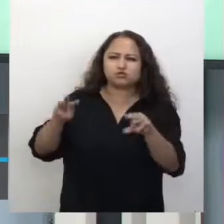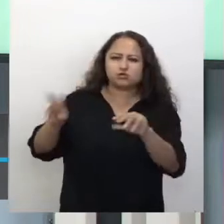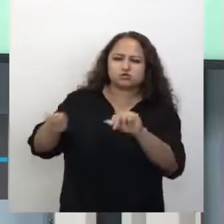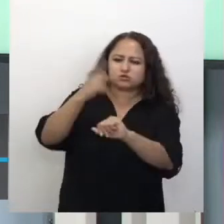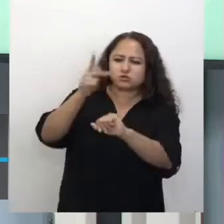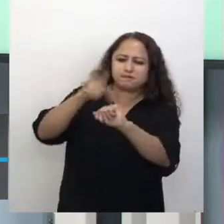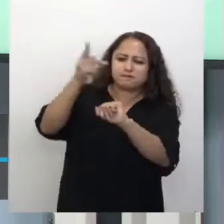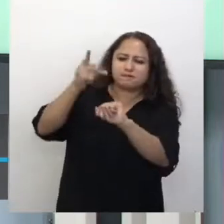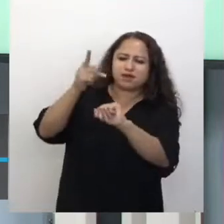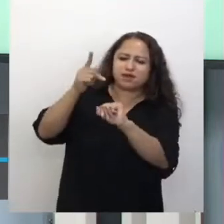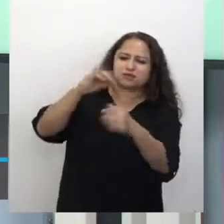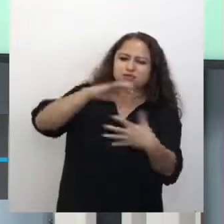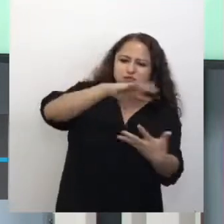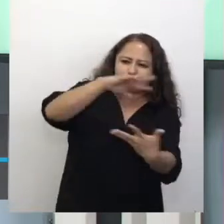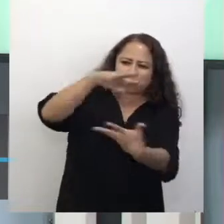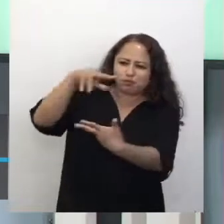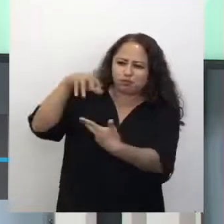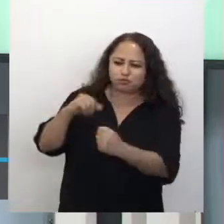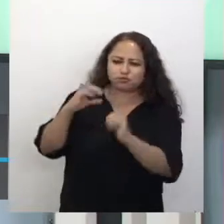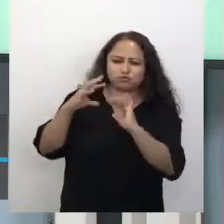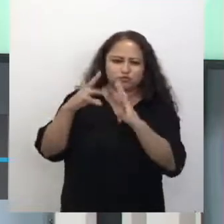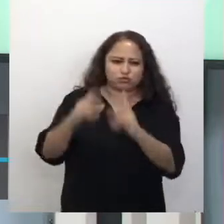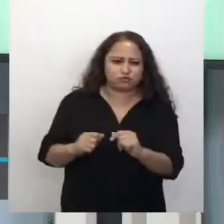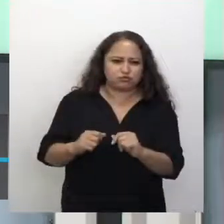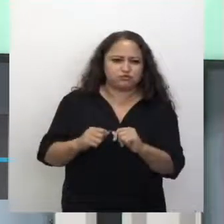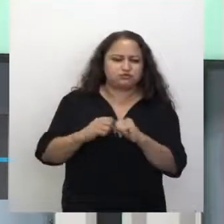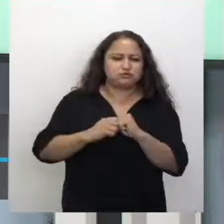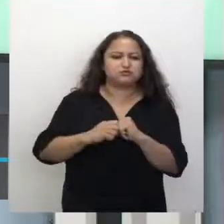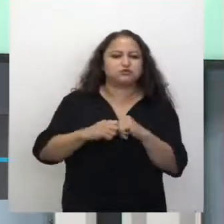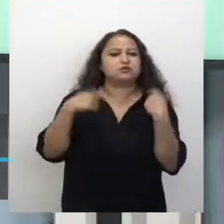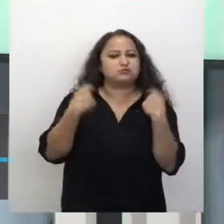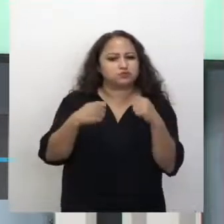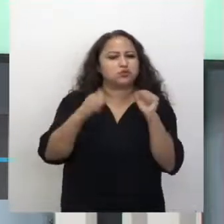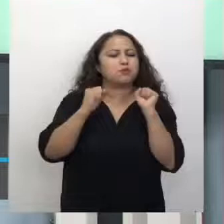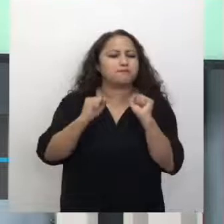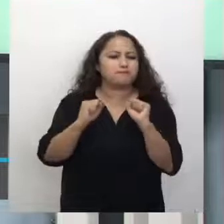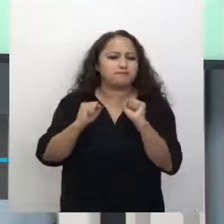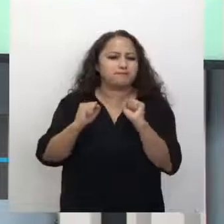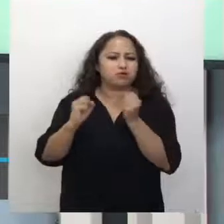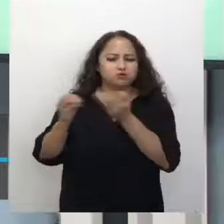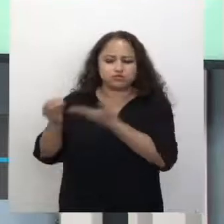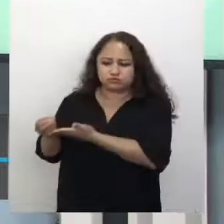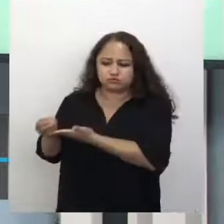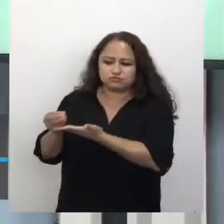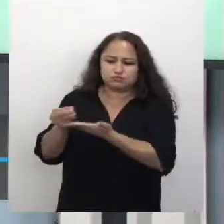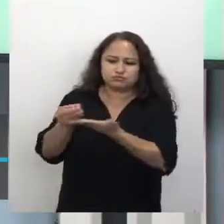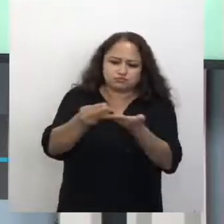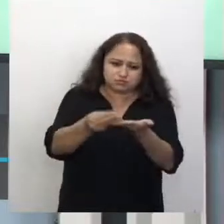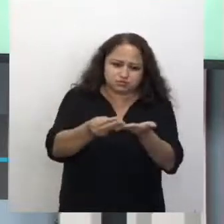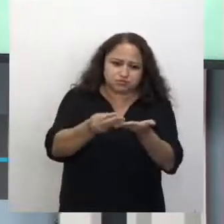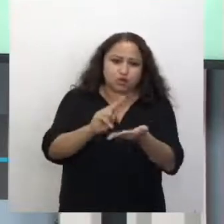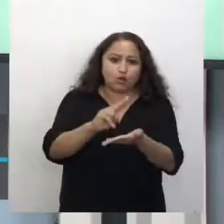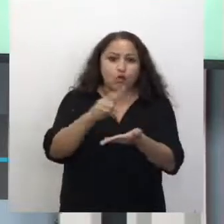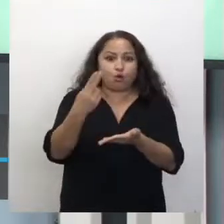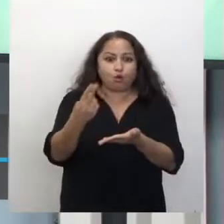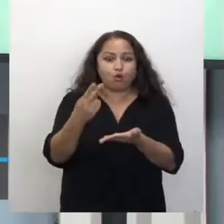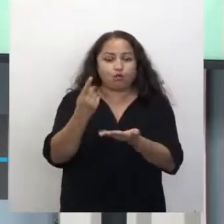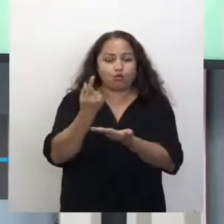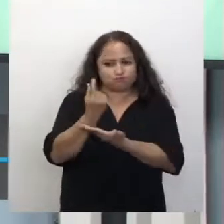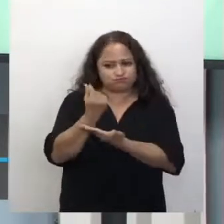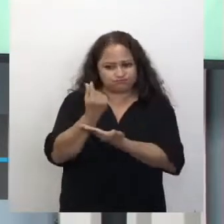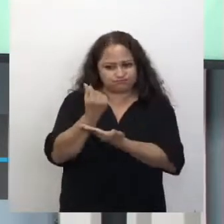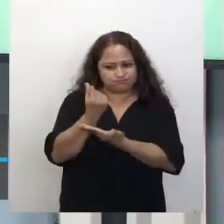podem ceder gratuitamente, emprestar, né? Num sistema de comodato, eles emprestam essa obra, ou eles podem cobrar um